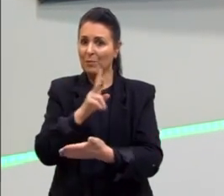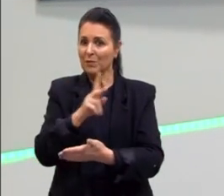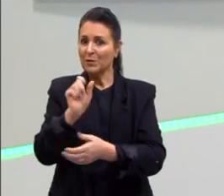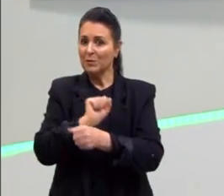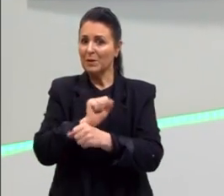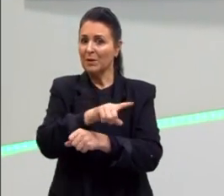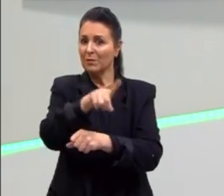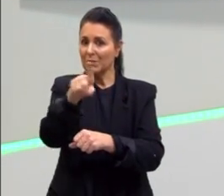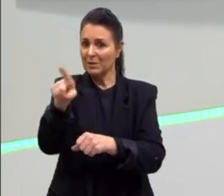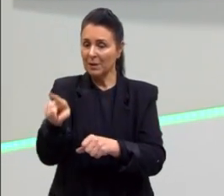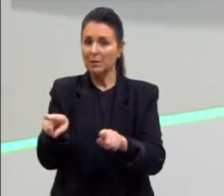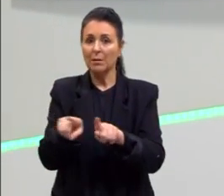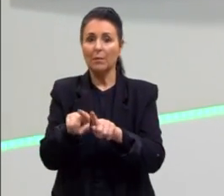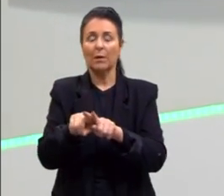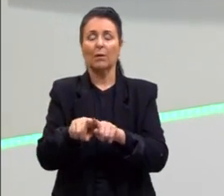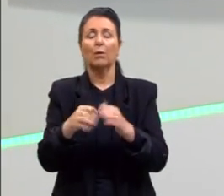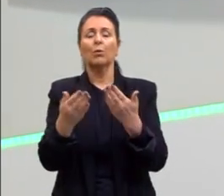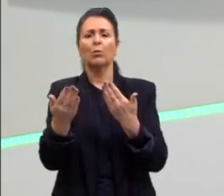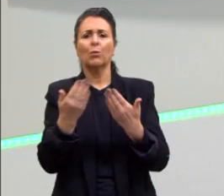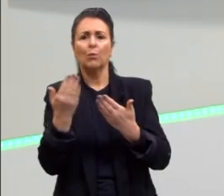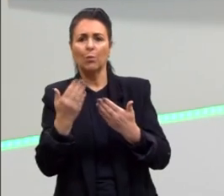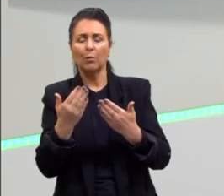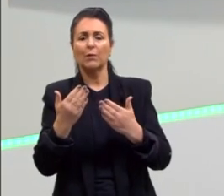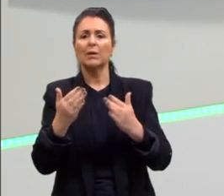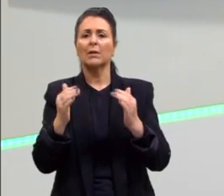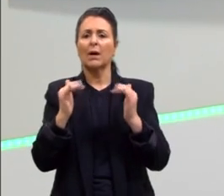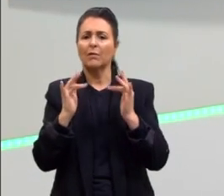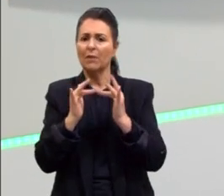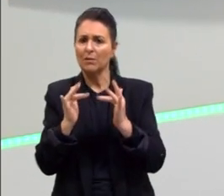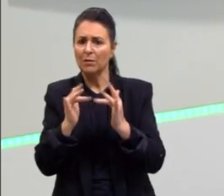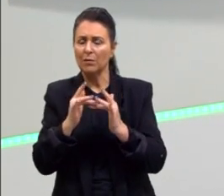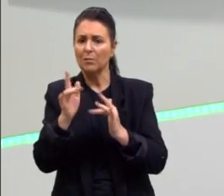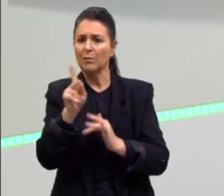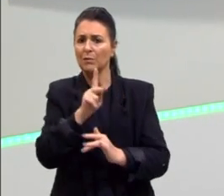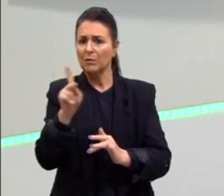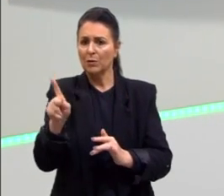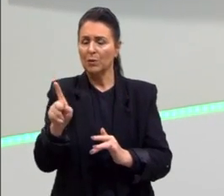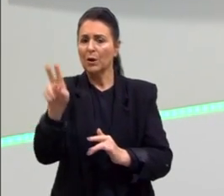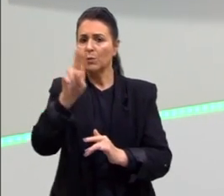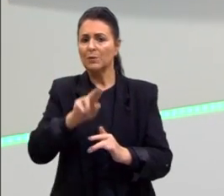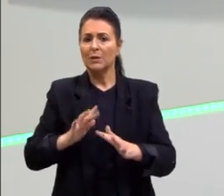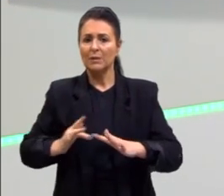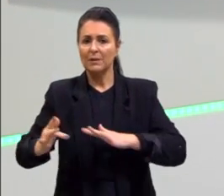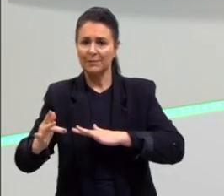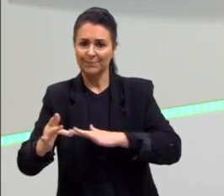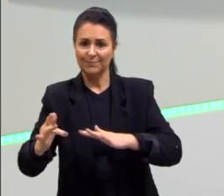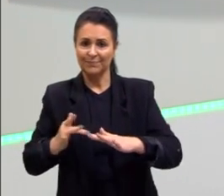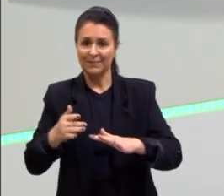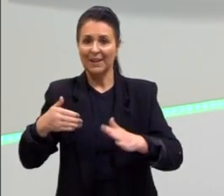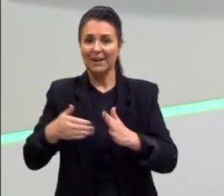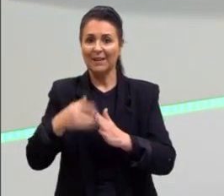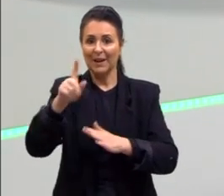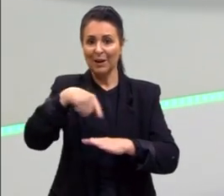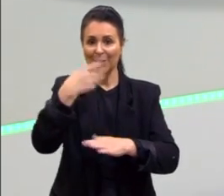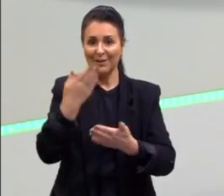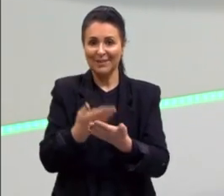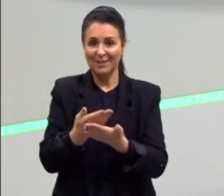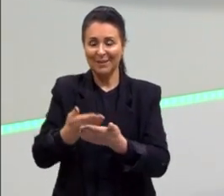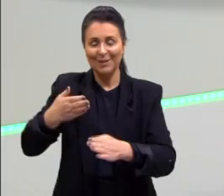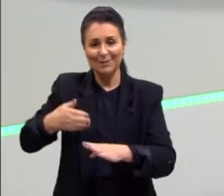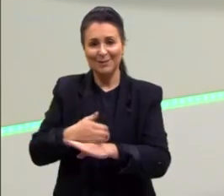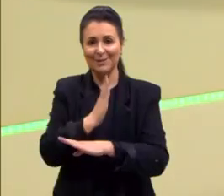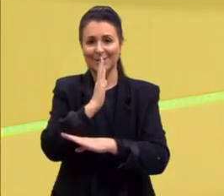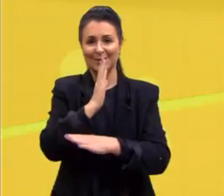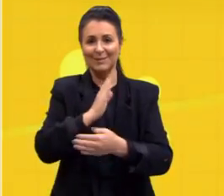e também Se tiverem dúvidas podem entrar em contato através das redes até a próxima partiu